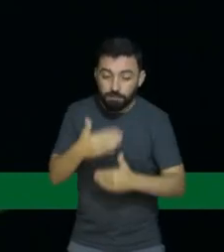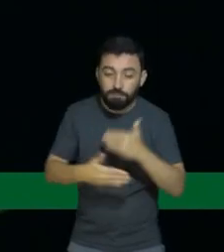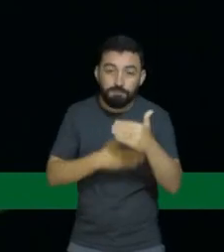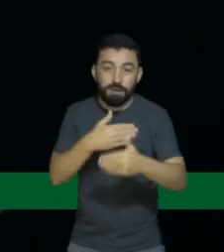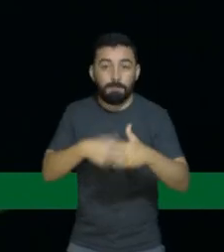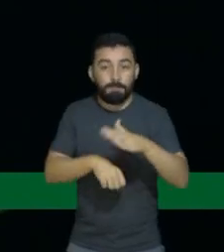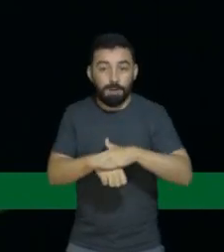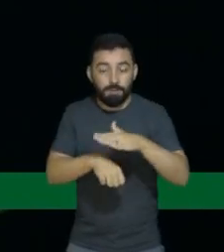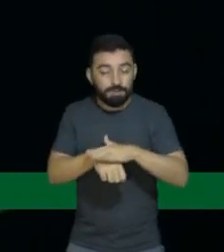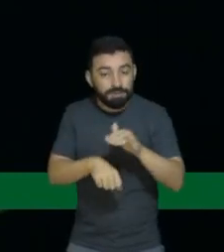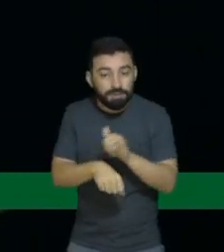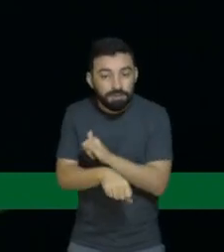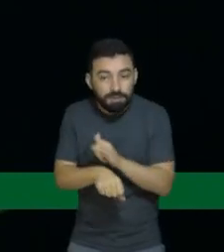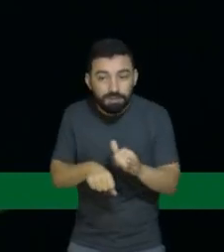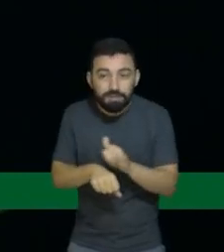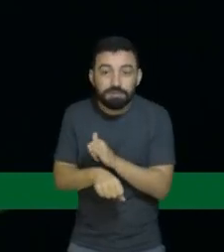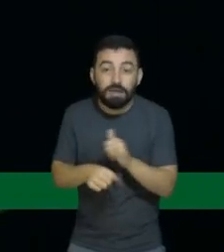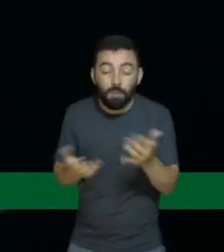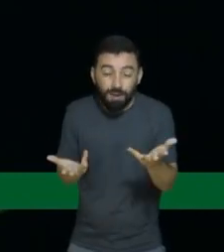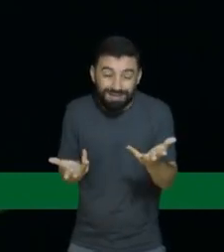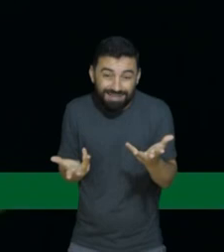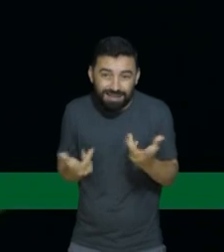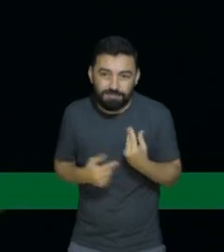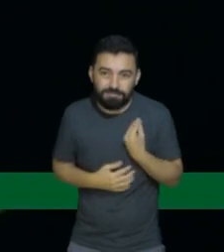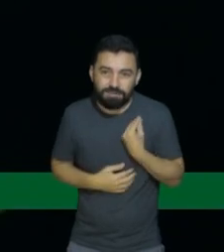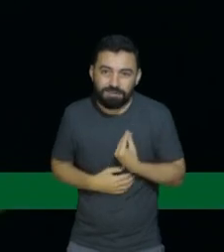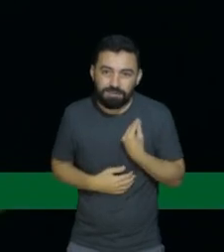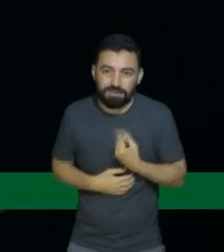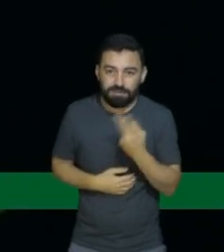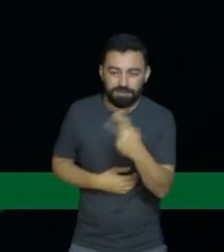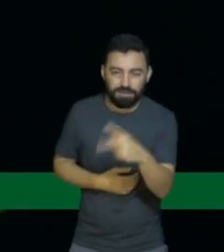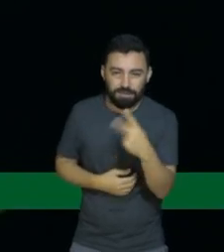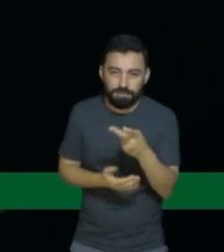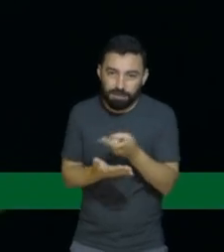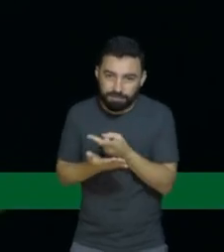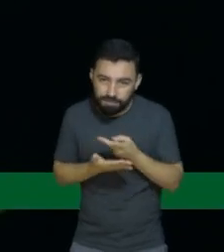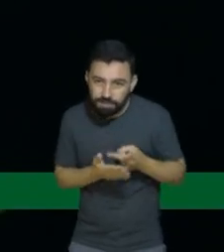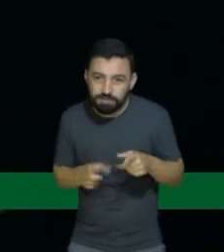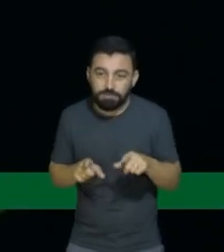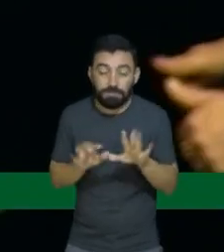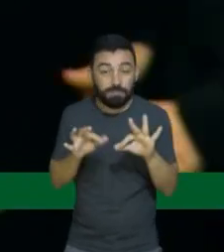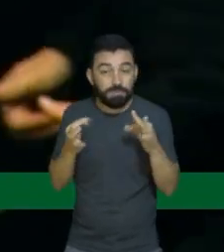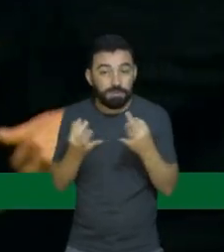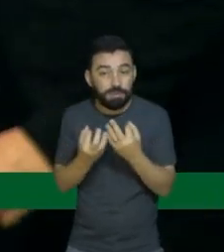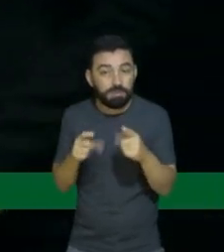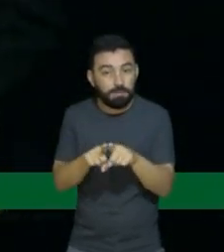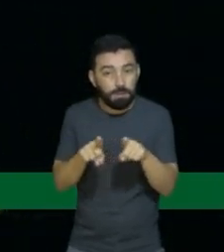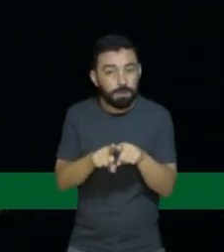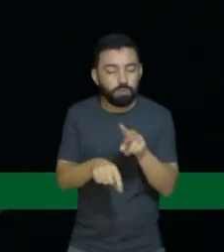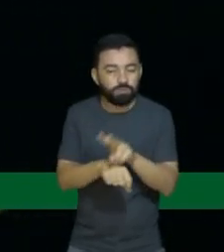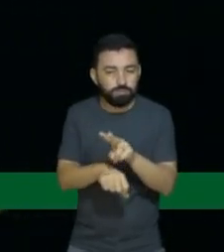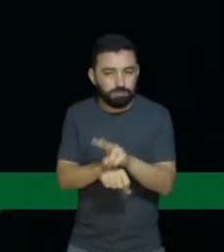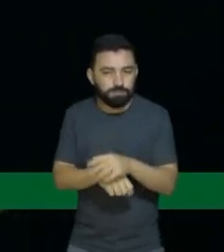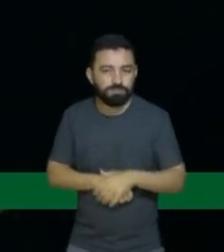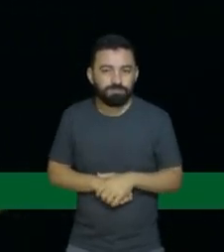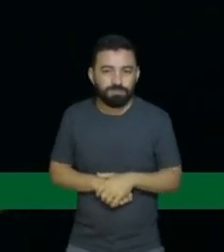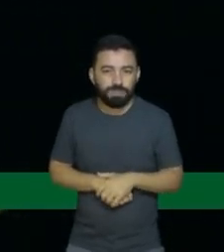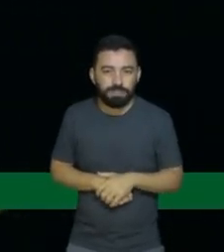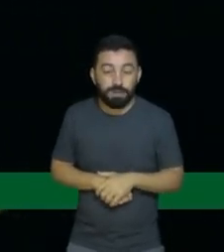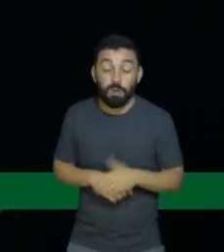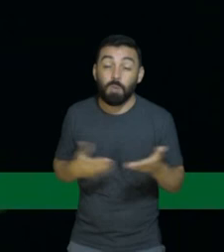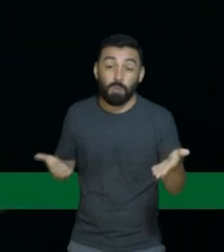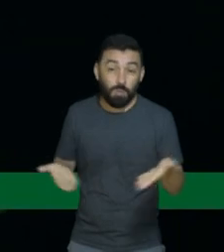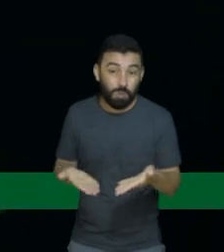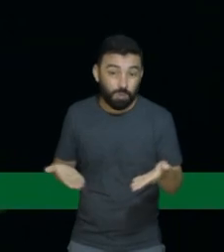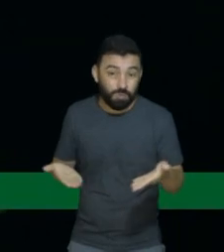para melhorar a qualidade de vida dos seus pacientes dos seus familiares e cuidadores atualmente